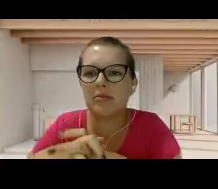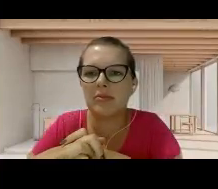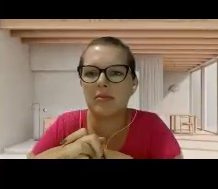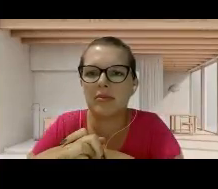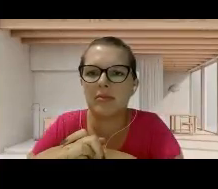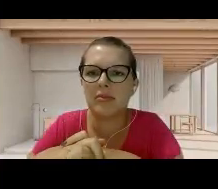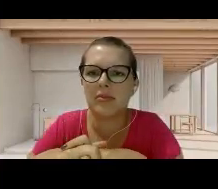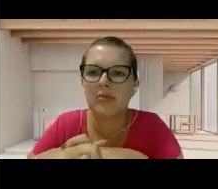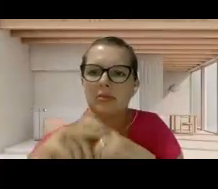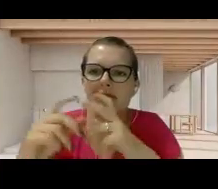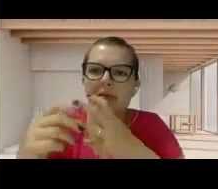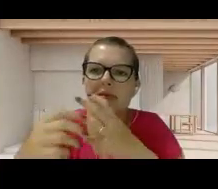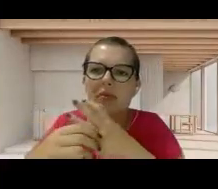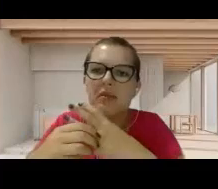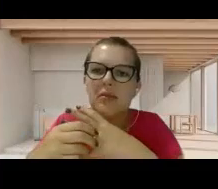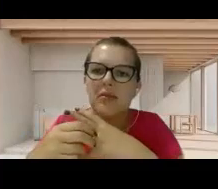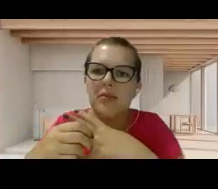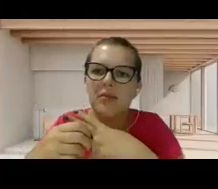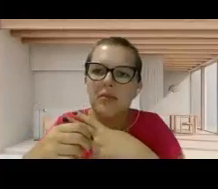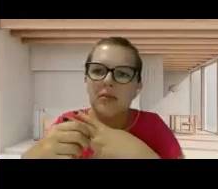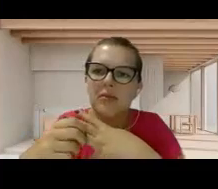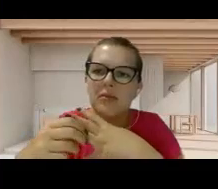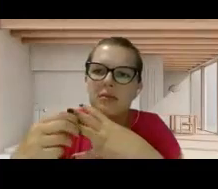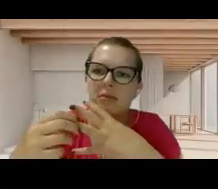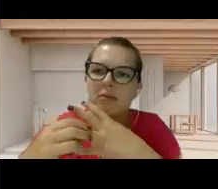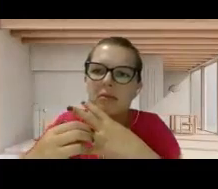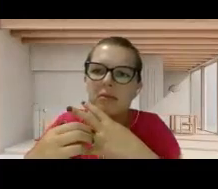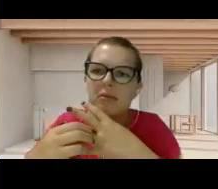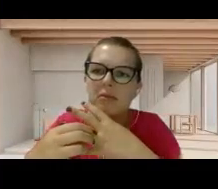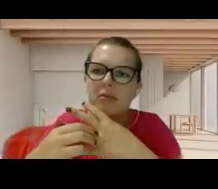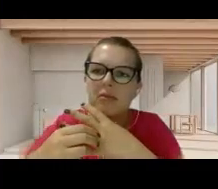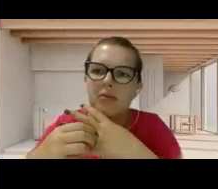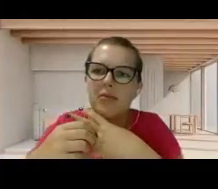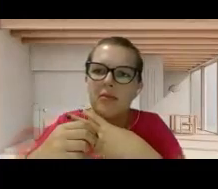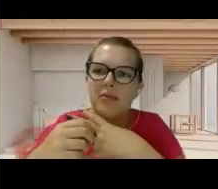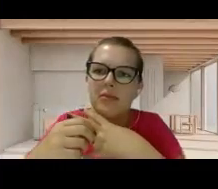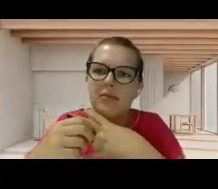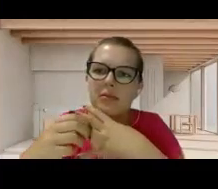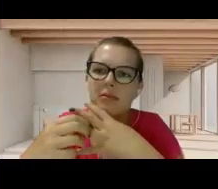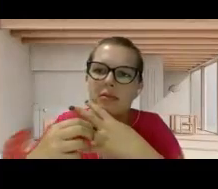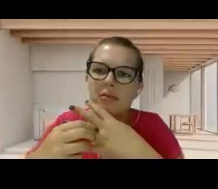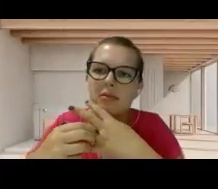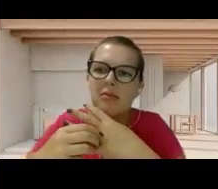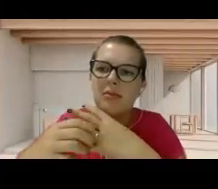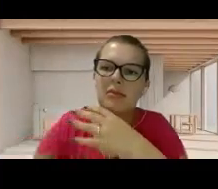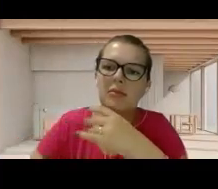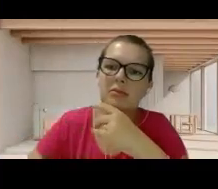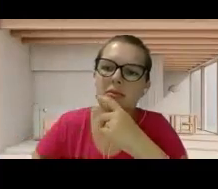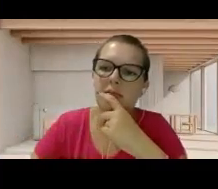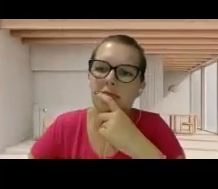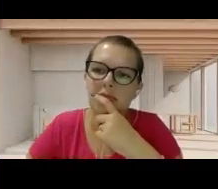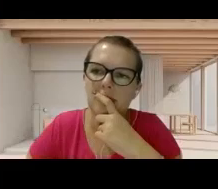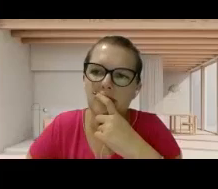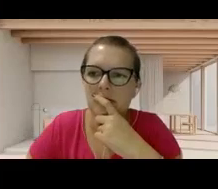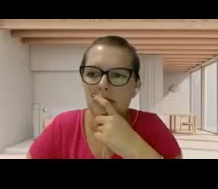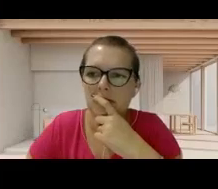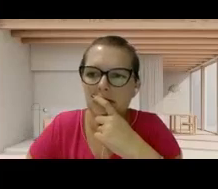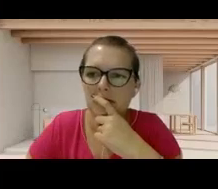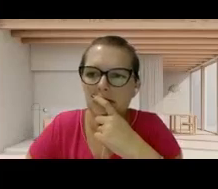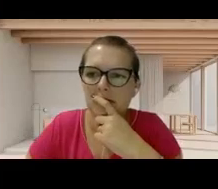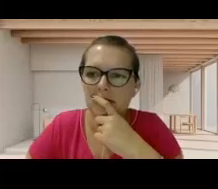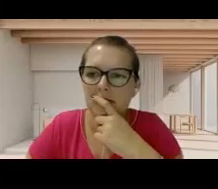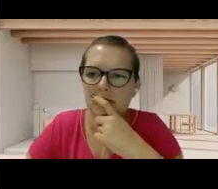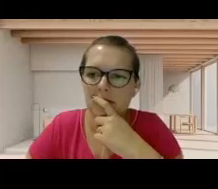na área de barragem. Nós temos uma competência instalada muito grande. É uma área muito. Né?